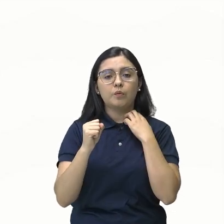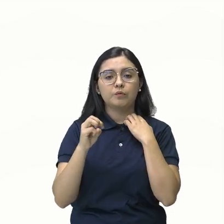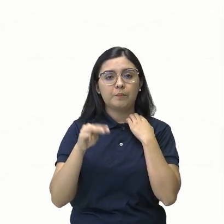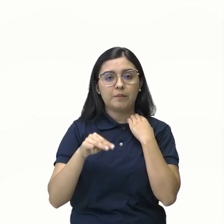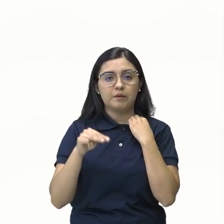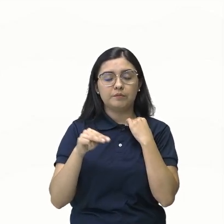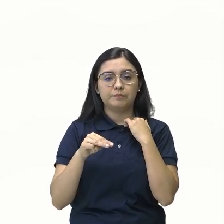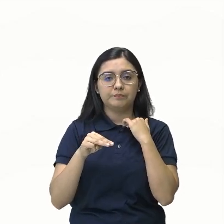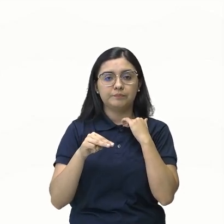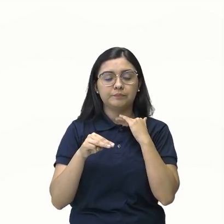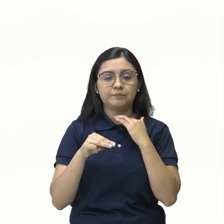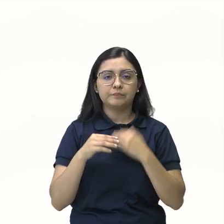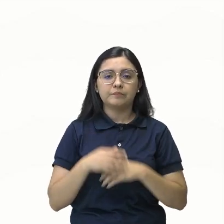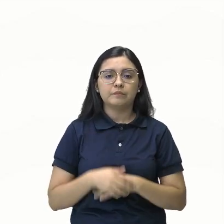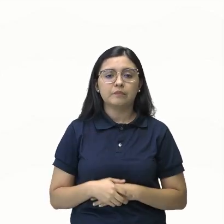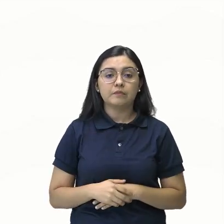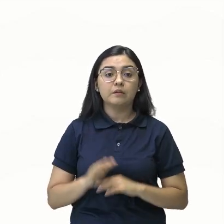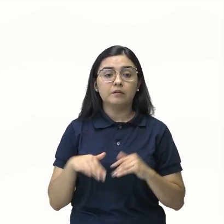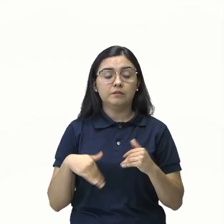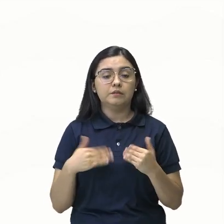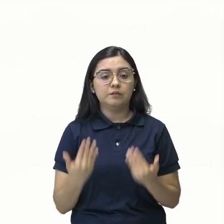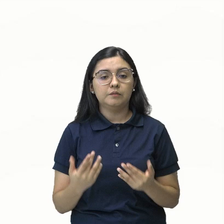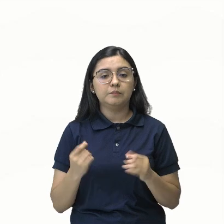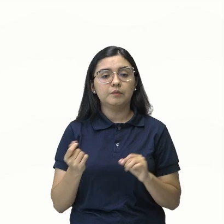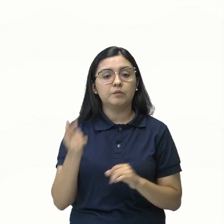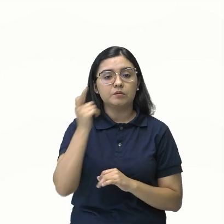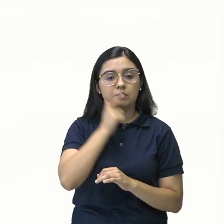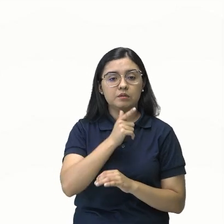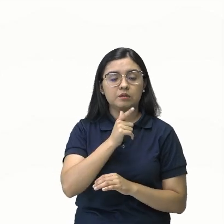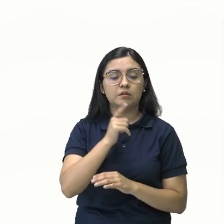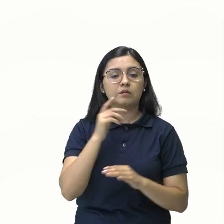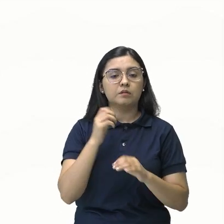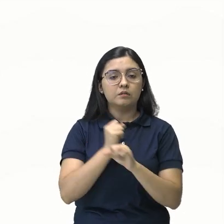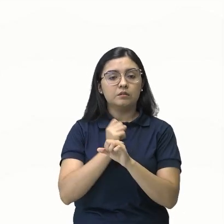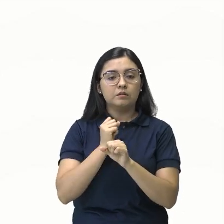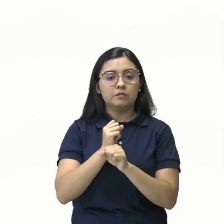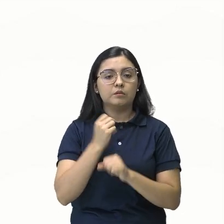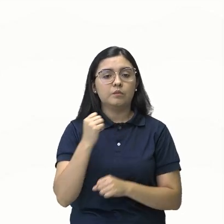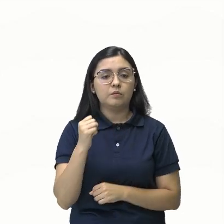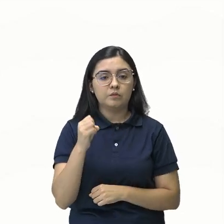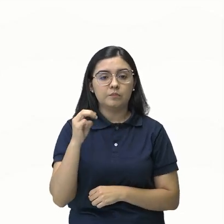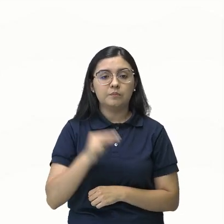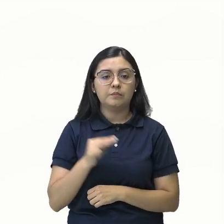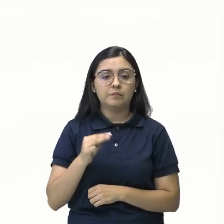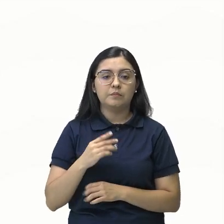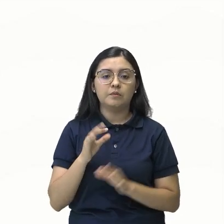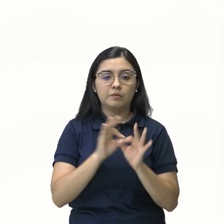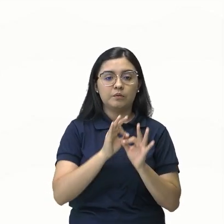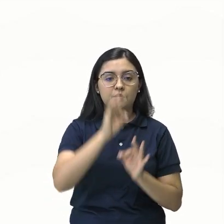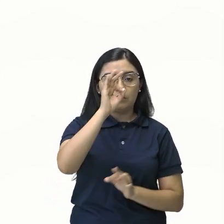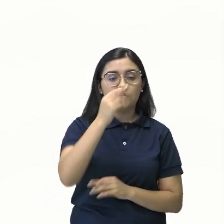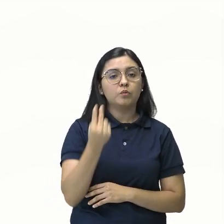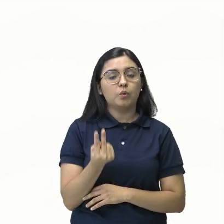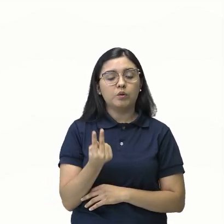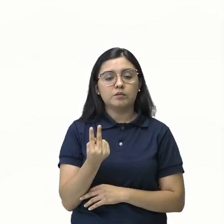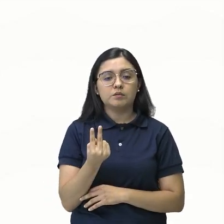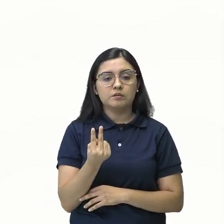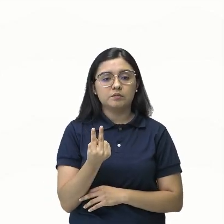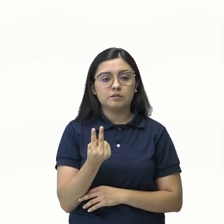8 metros. E aí, lógico, que para dar 8 metros, o meu lado aqui só pode ser 2